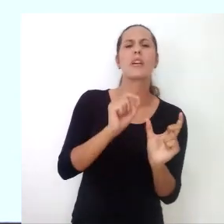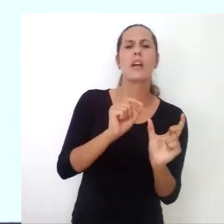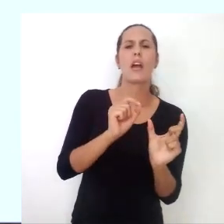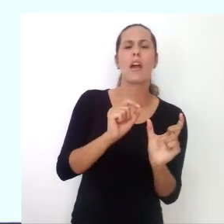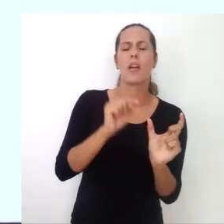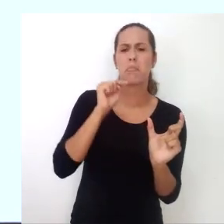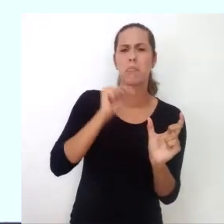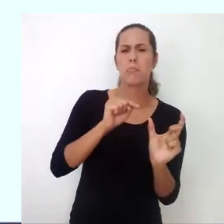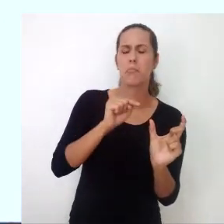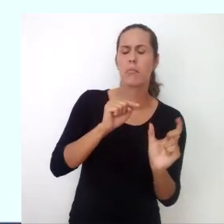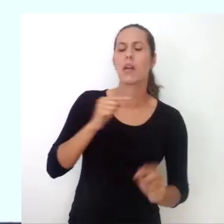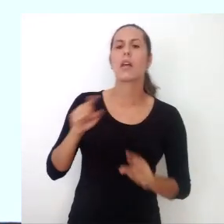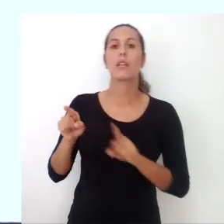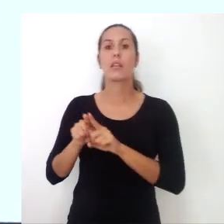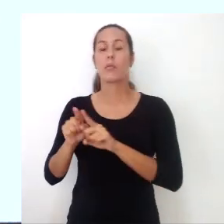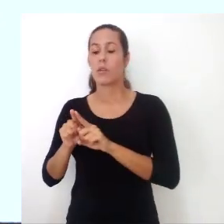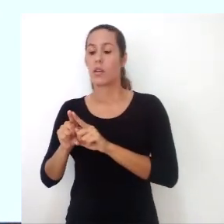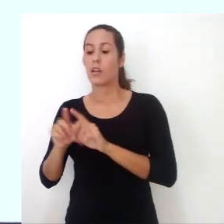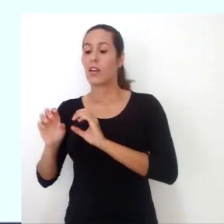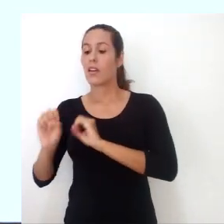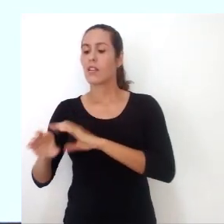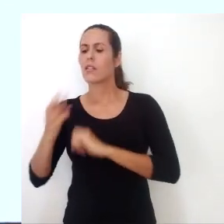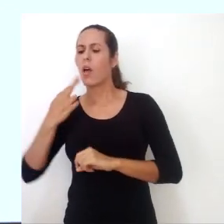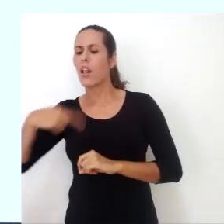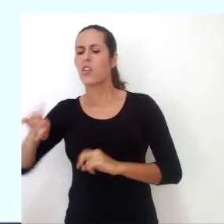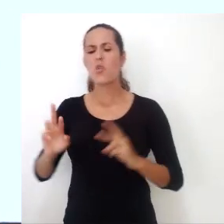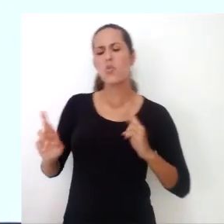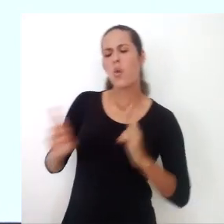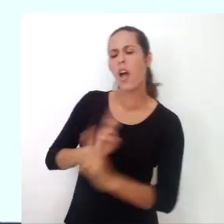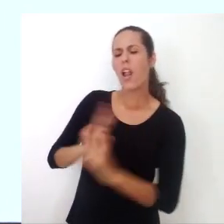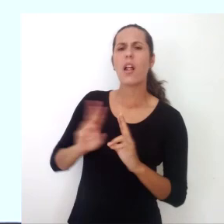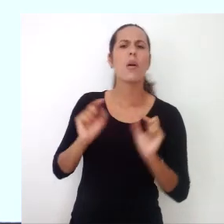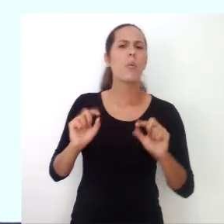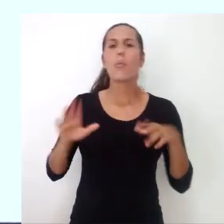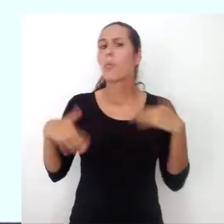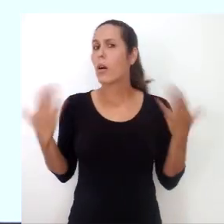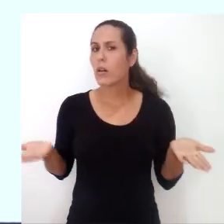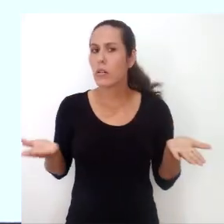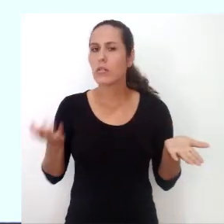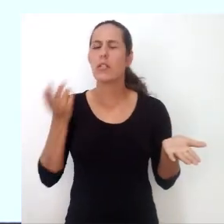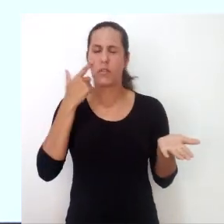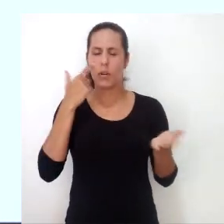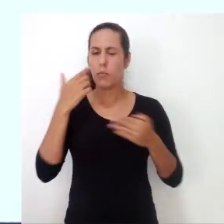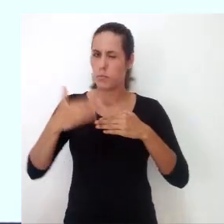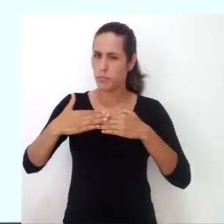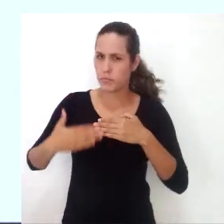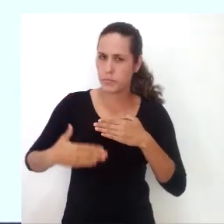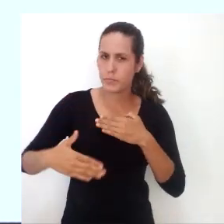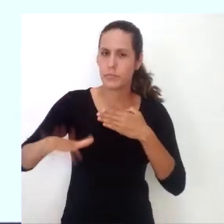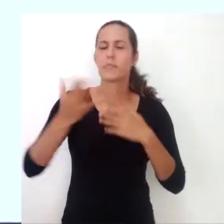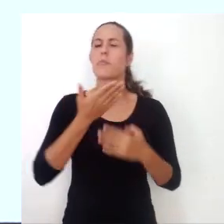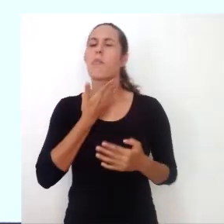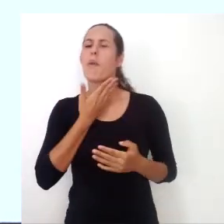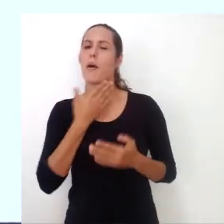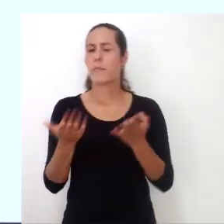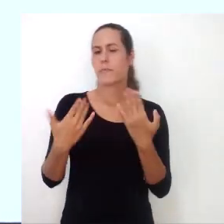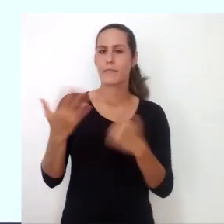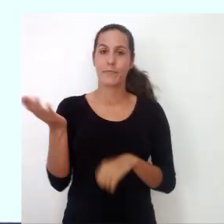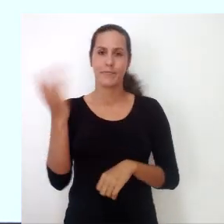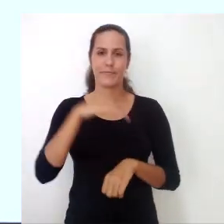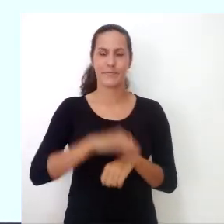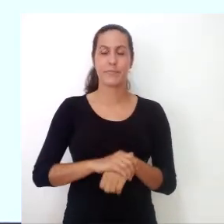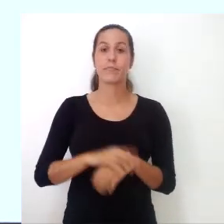qual a relação entre direitos humanos e a questão do ensino religioso? Vamos em frente, vamos bater um papo sobre